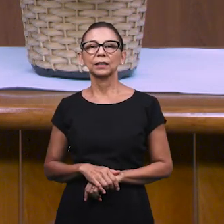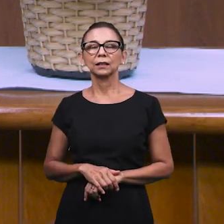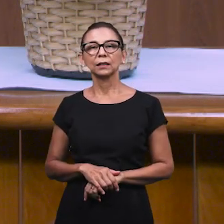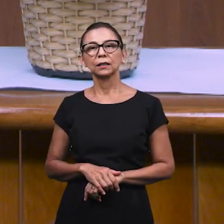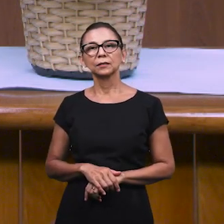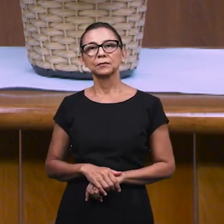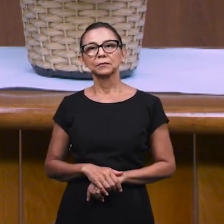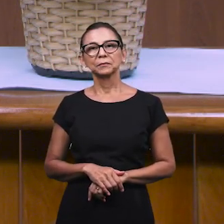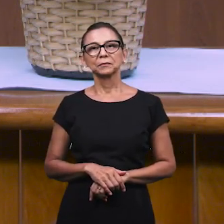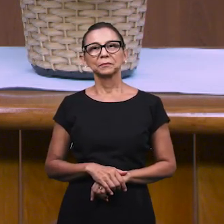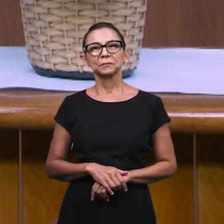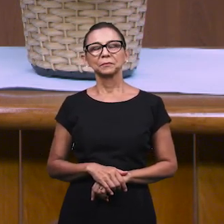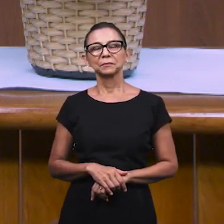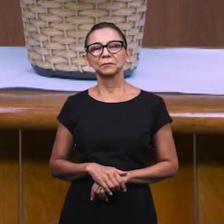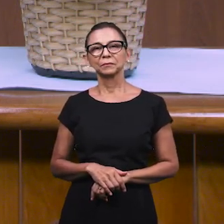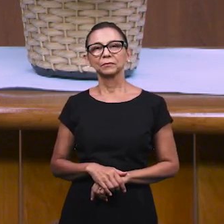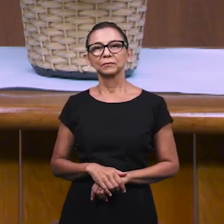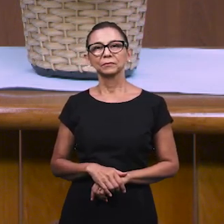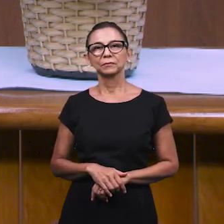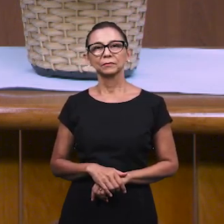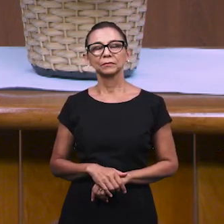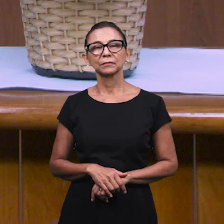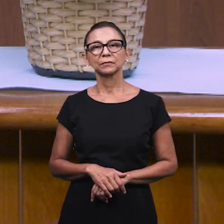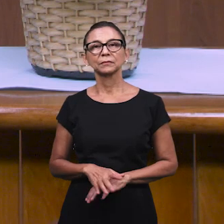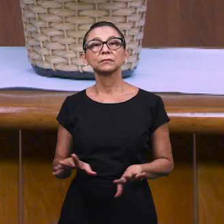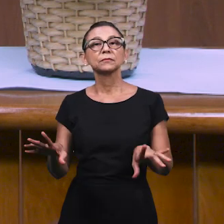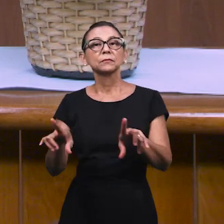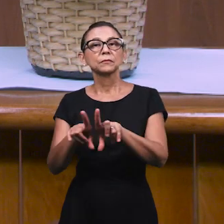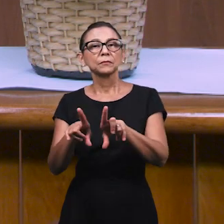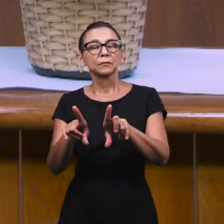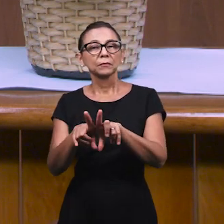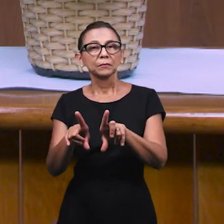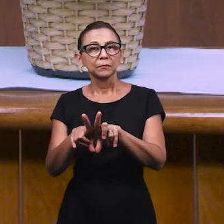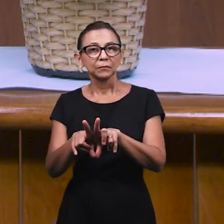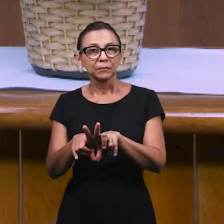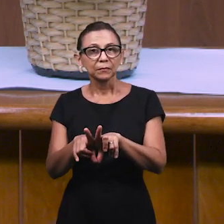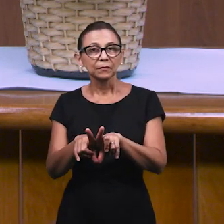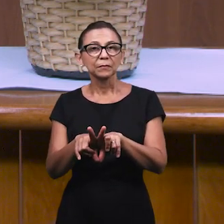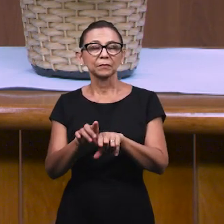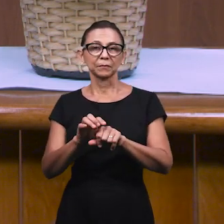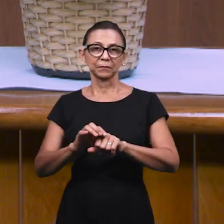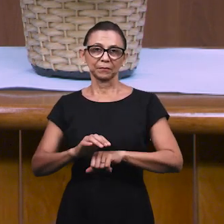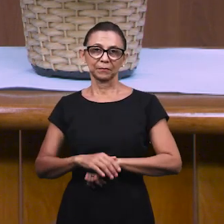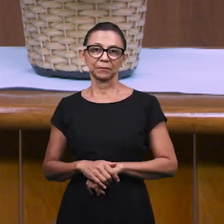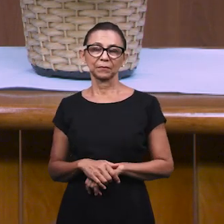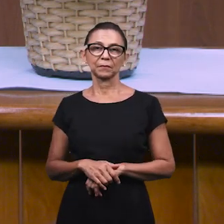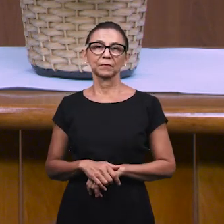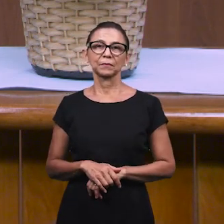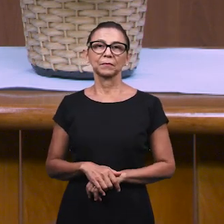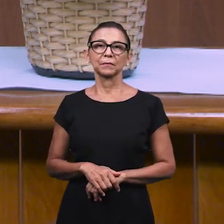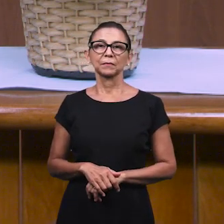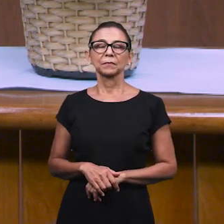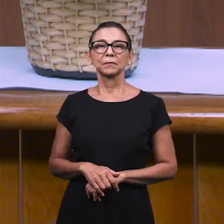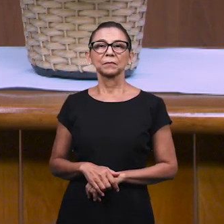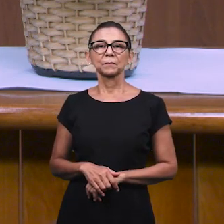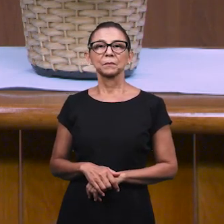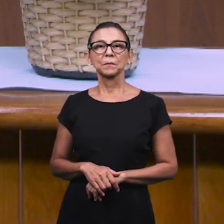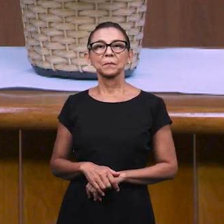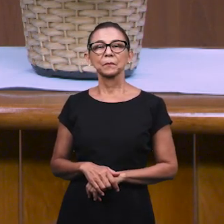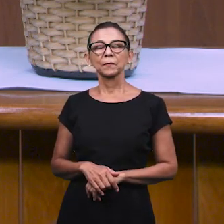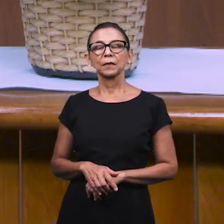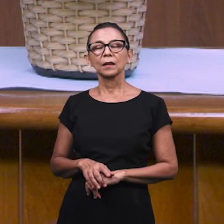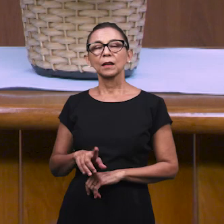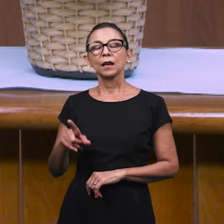ser atendido. E também você pode transmitir a sua experiência também por esse QR